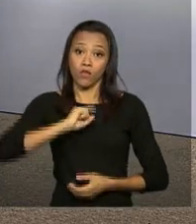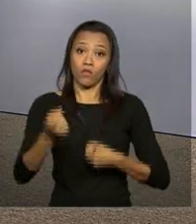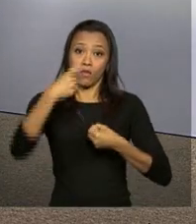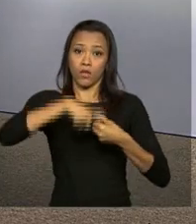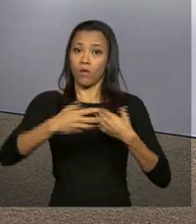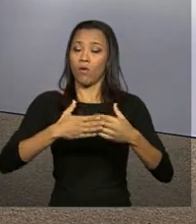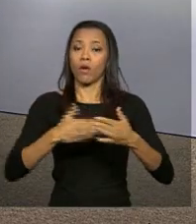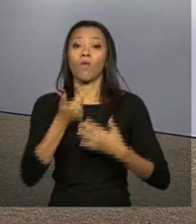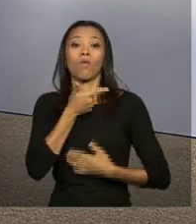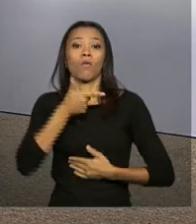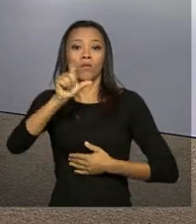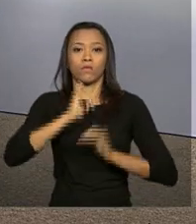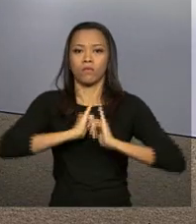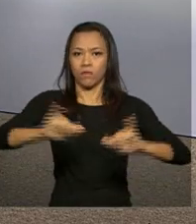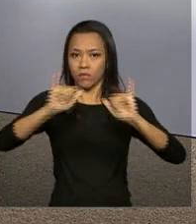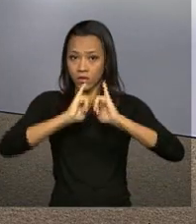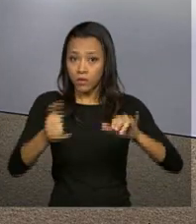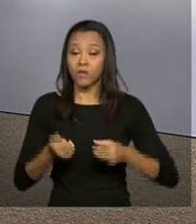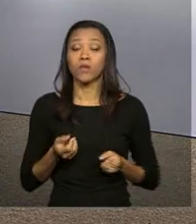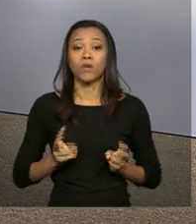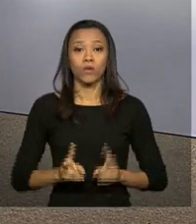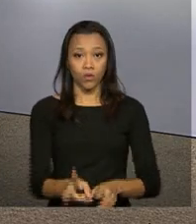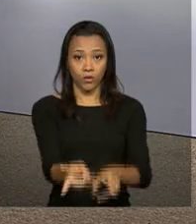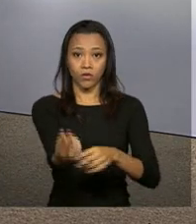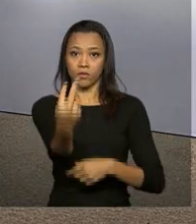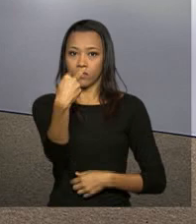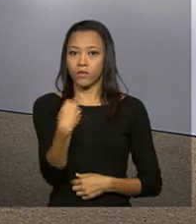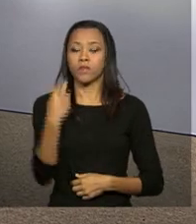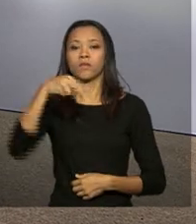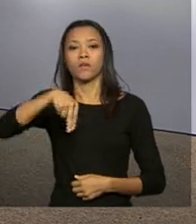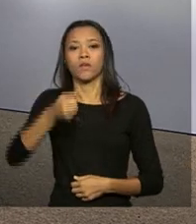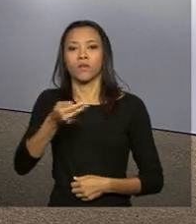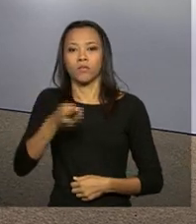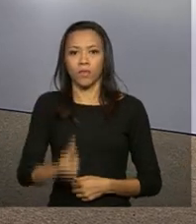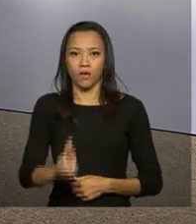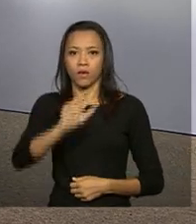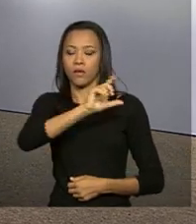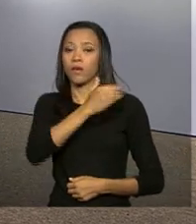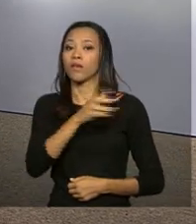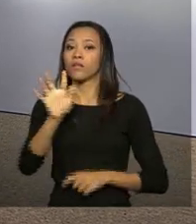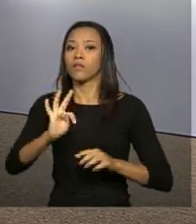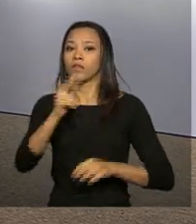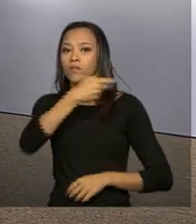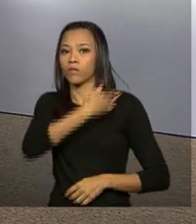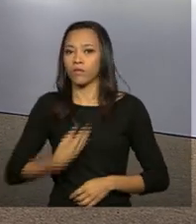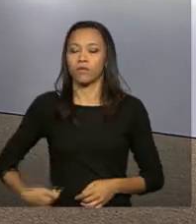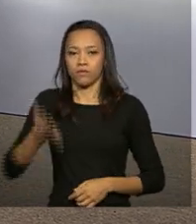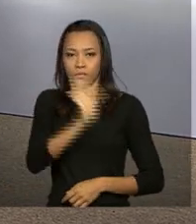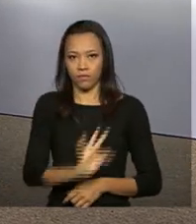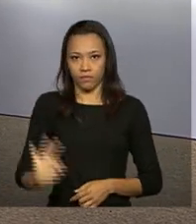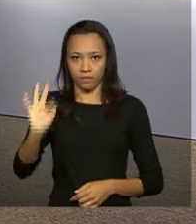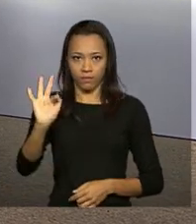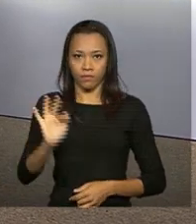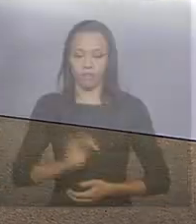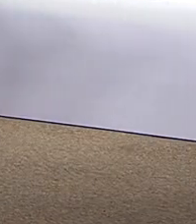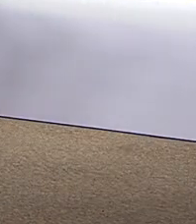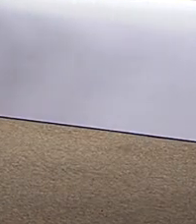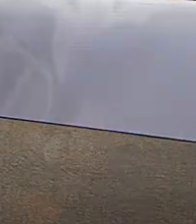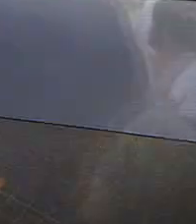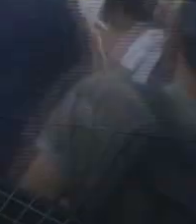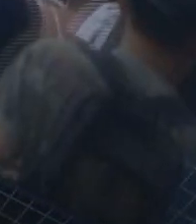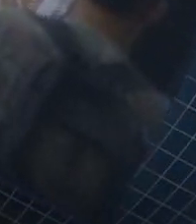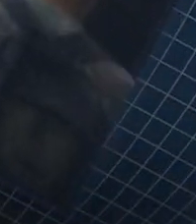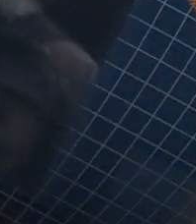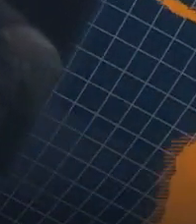nós podemos voltar a qualquer momento com outras informações Continue com a gente NBR a TV do Governo Federal